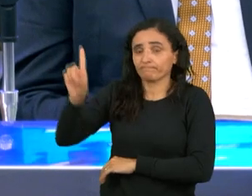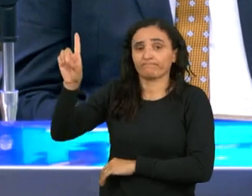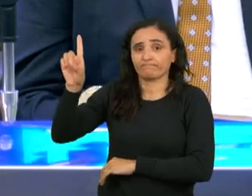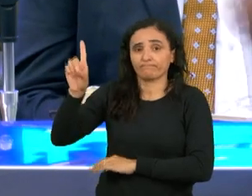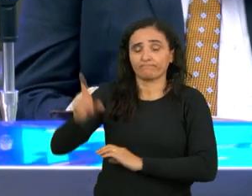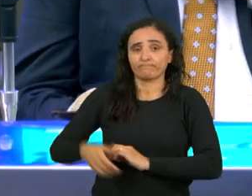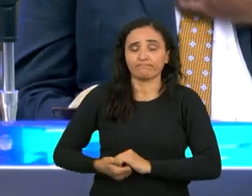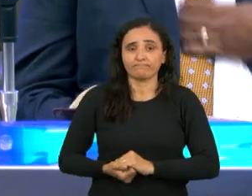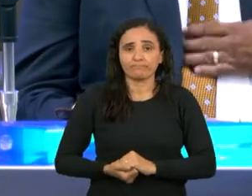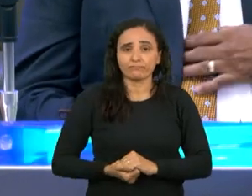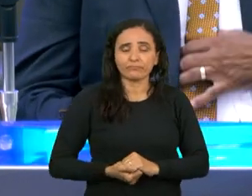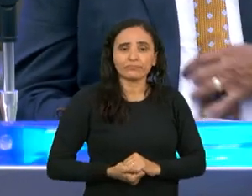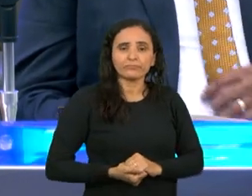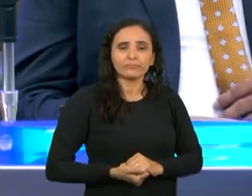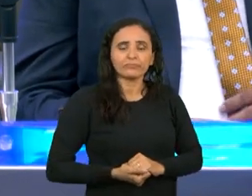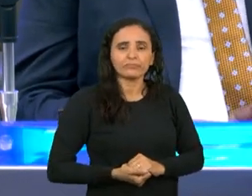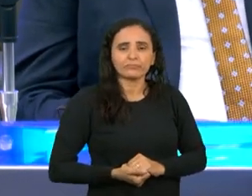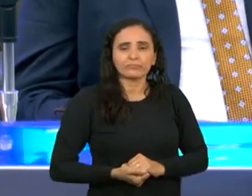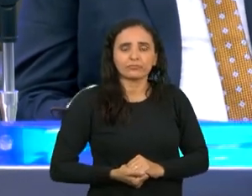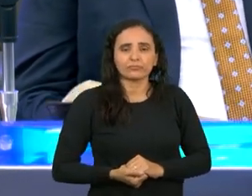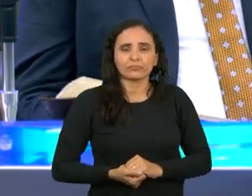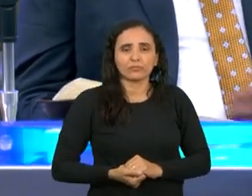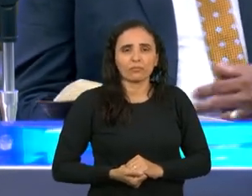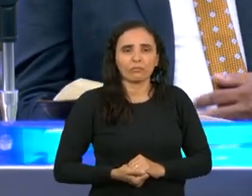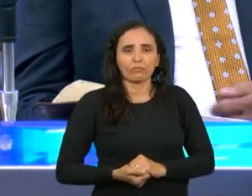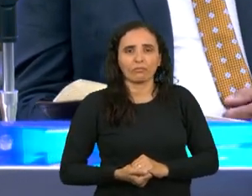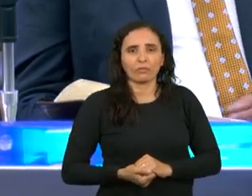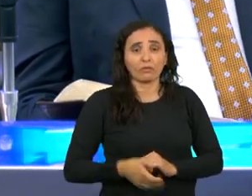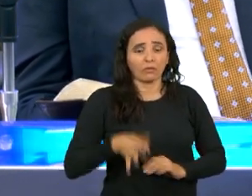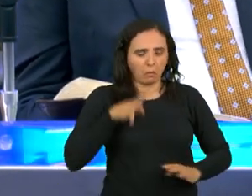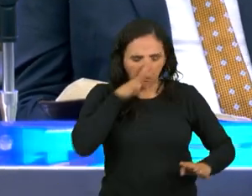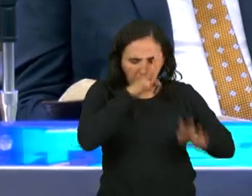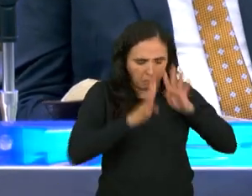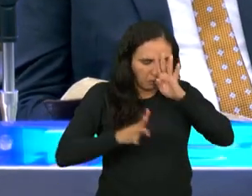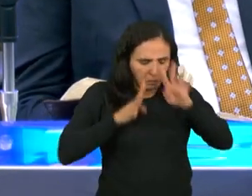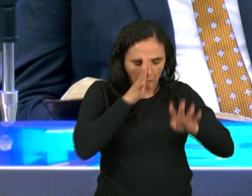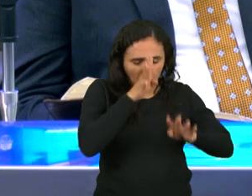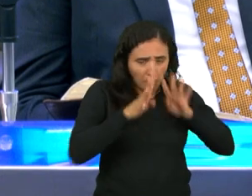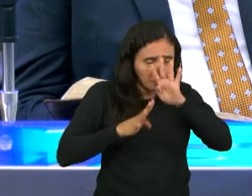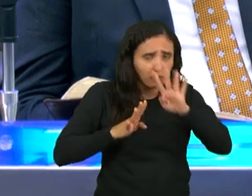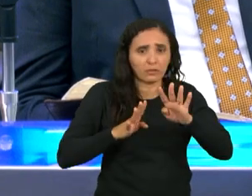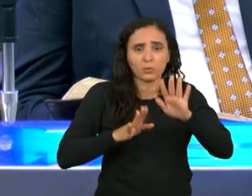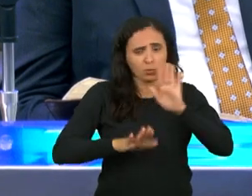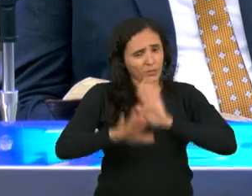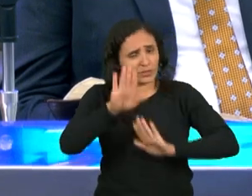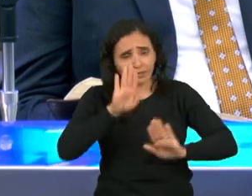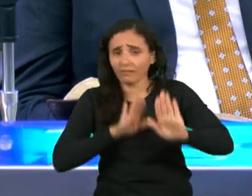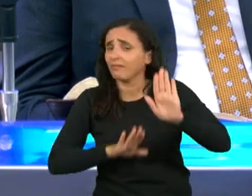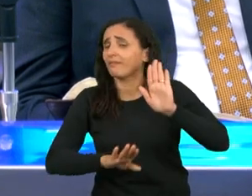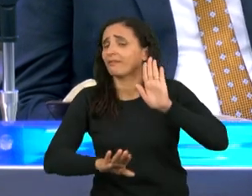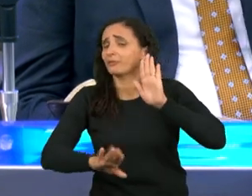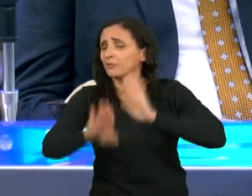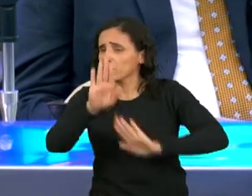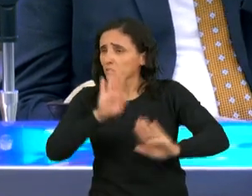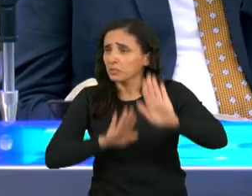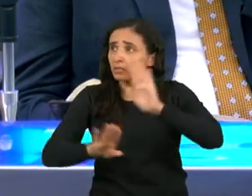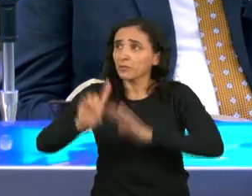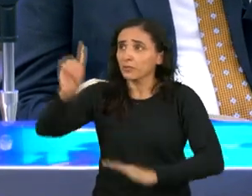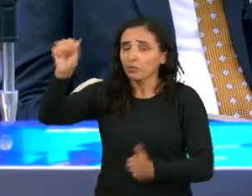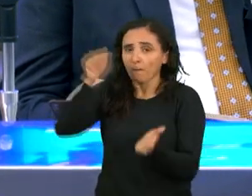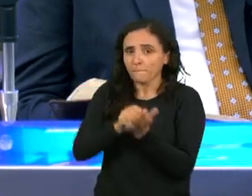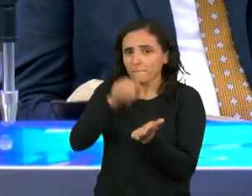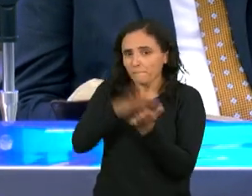porque ainda queima encontra nós vão dar contas a Deus o juízo sim ou não